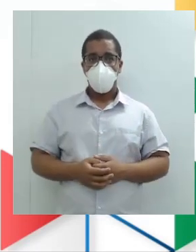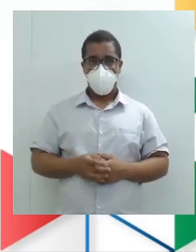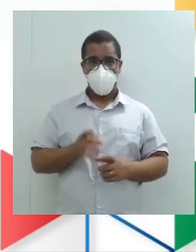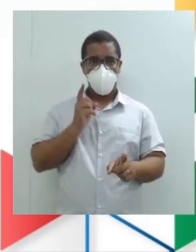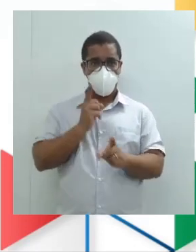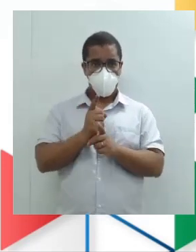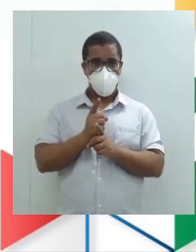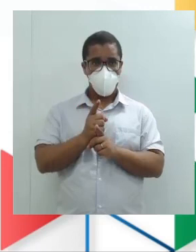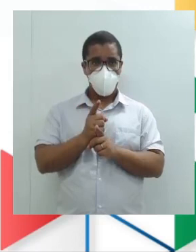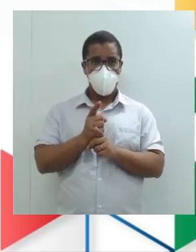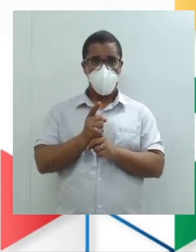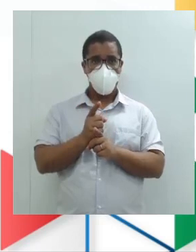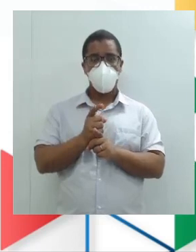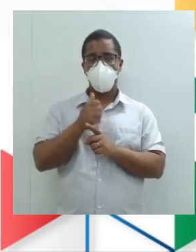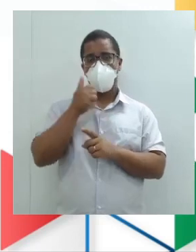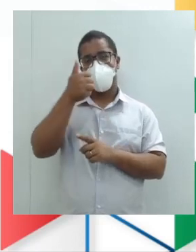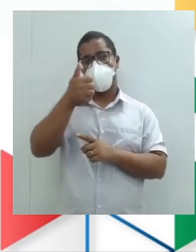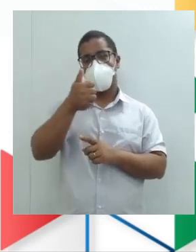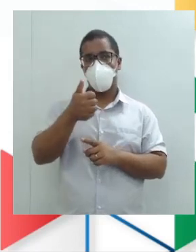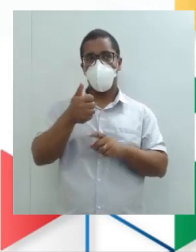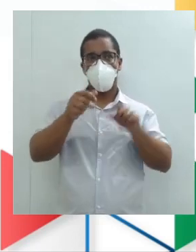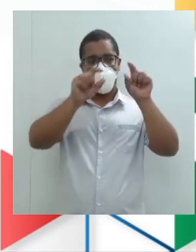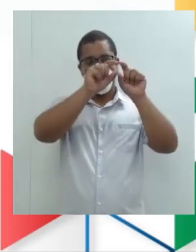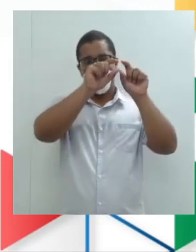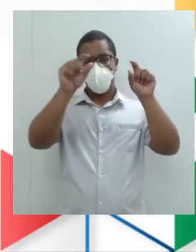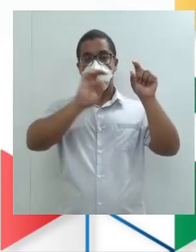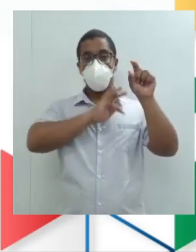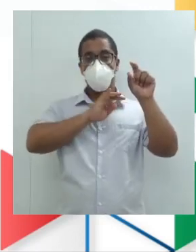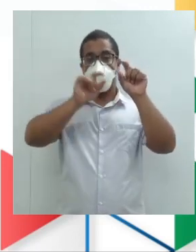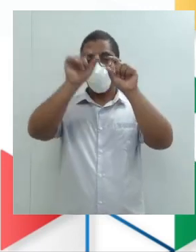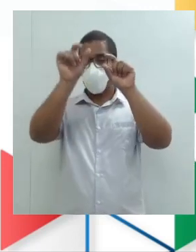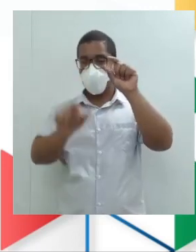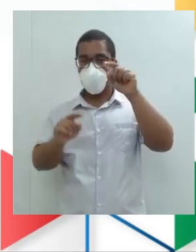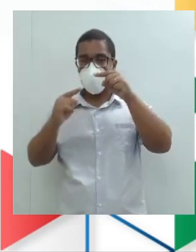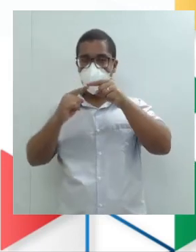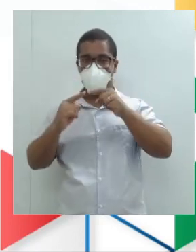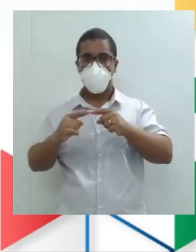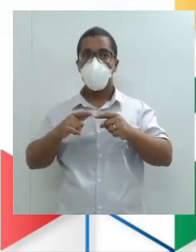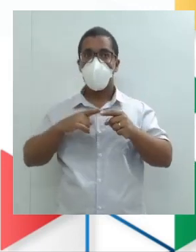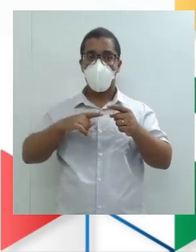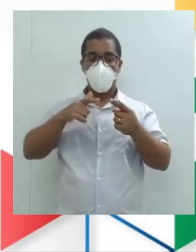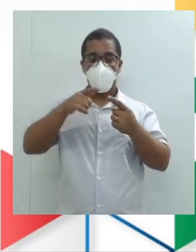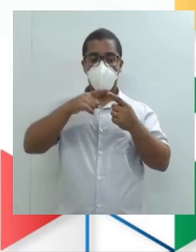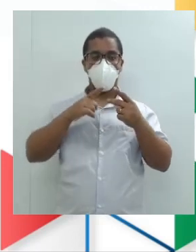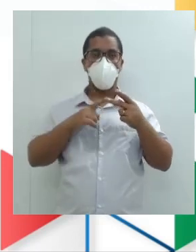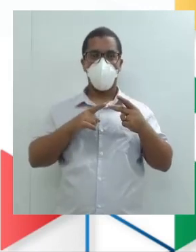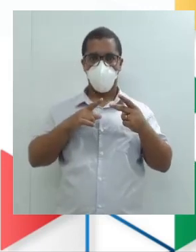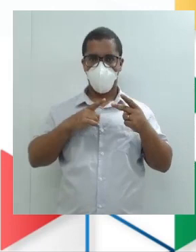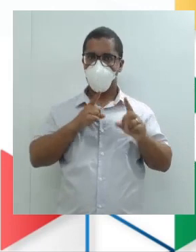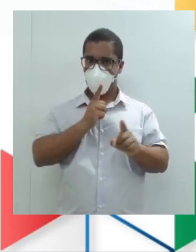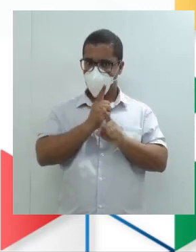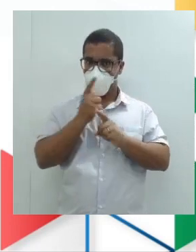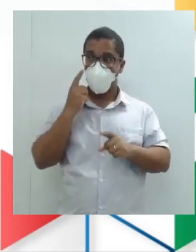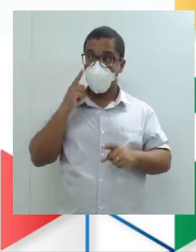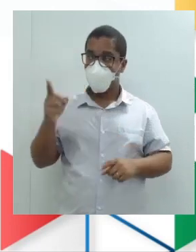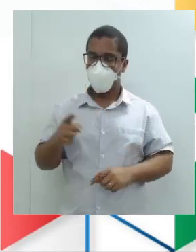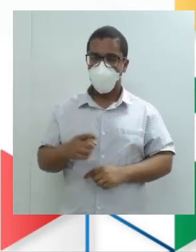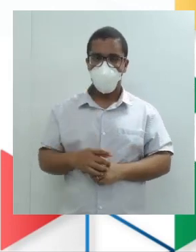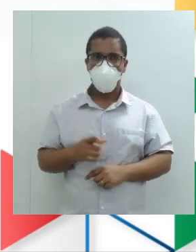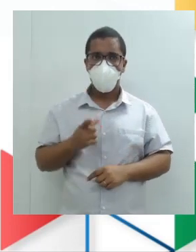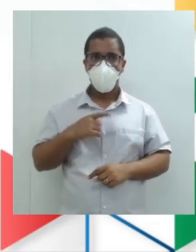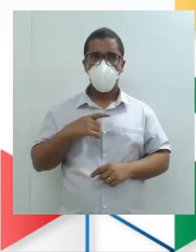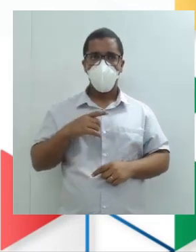né? Olha só, técnicos combinatórios, muito bem. Tem mais dois, procura um pouquinho aí. Tem um